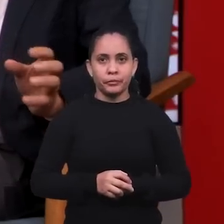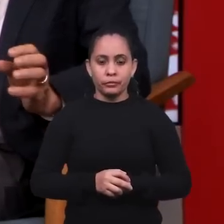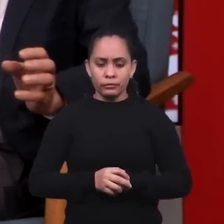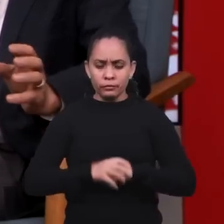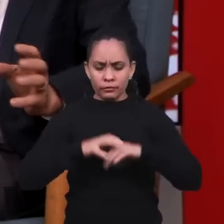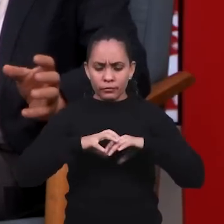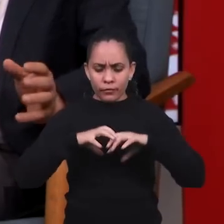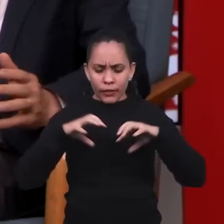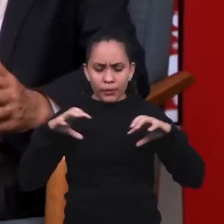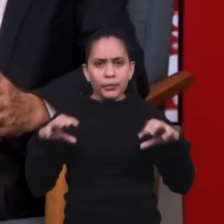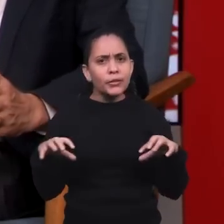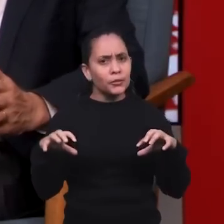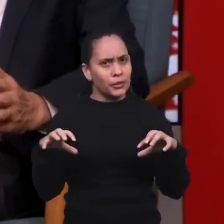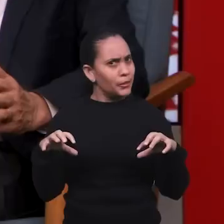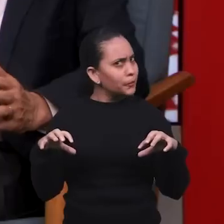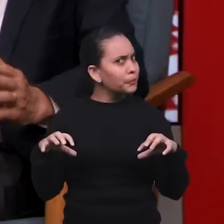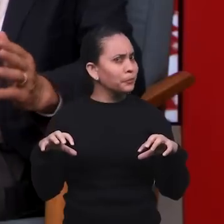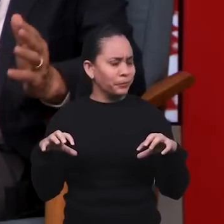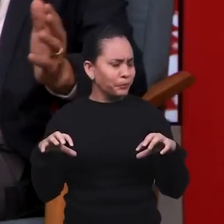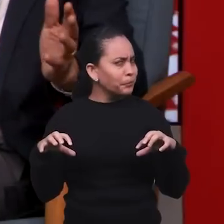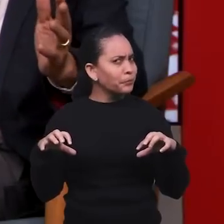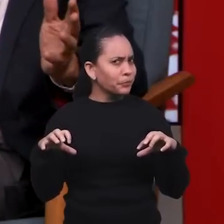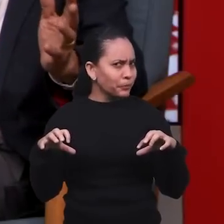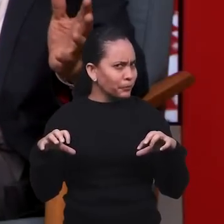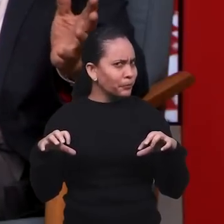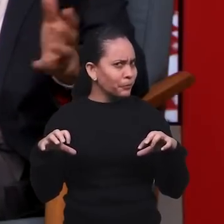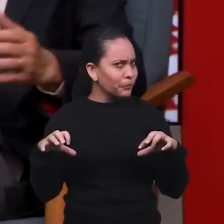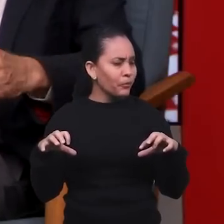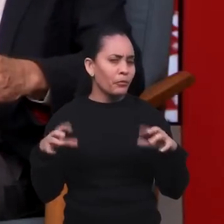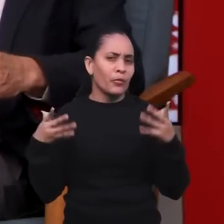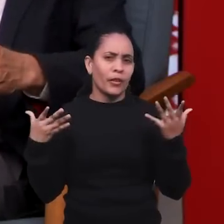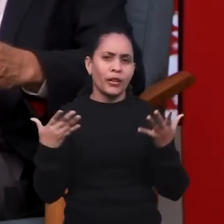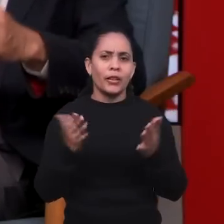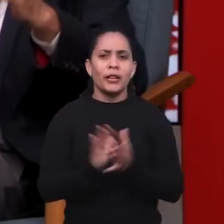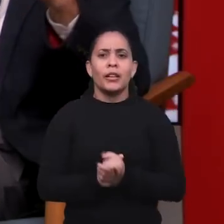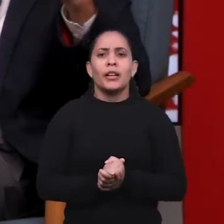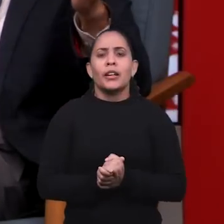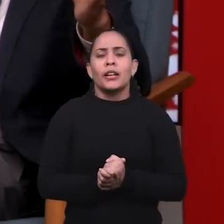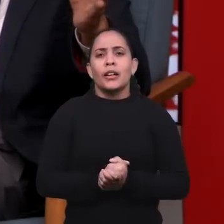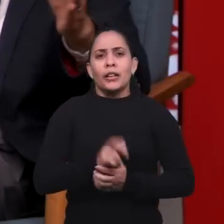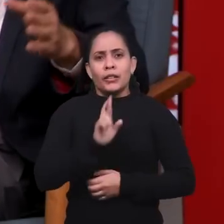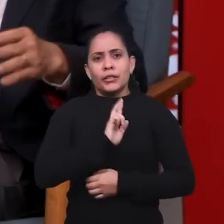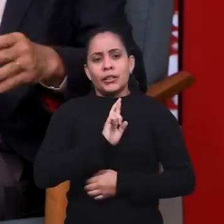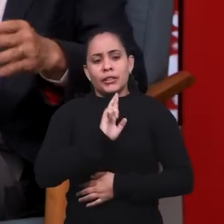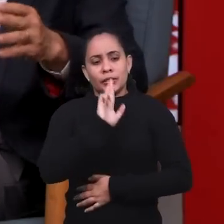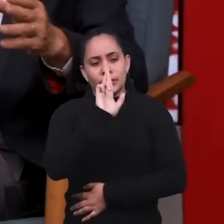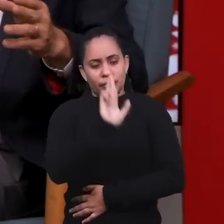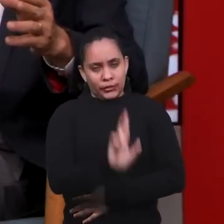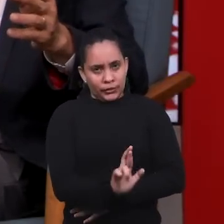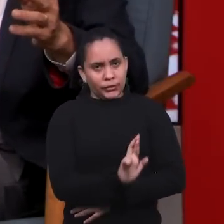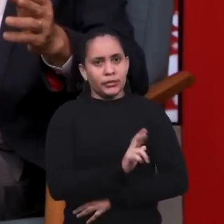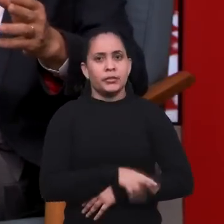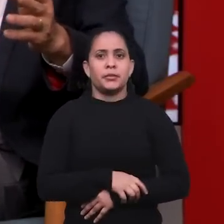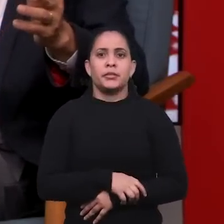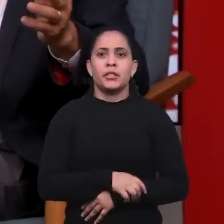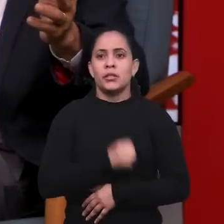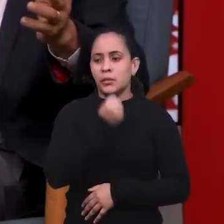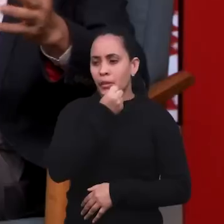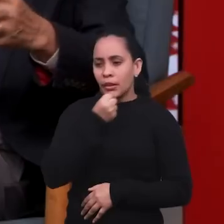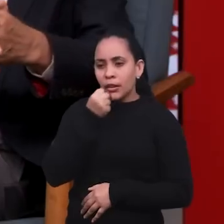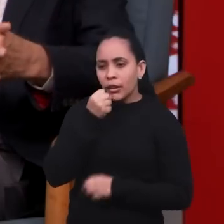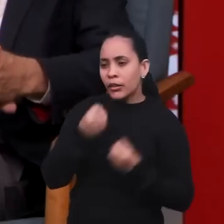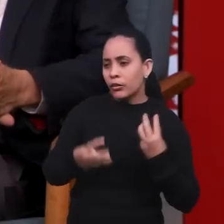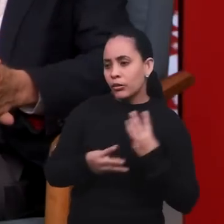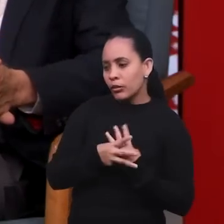divisão por causa do caráter religioso, né? Os samaritanos adoravam em Samaria, o judeu